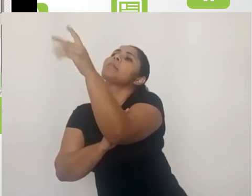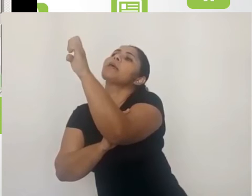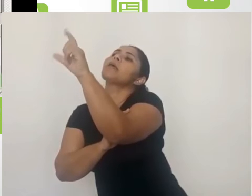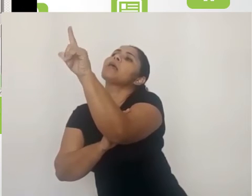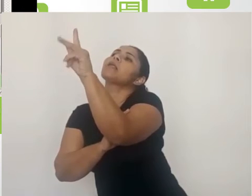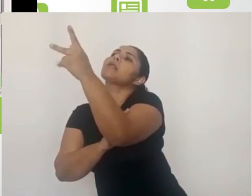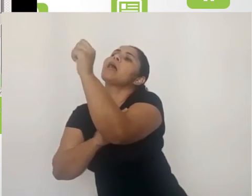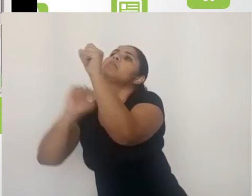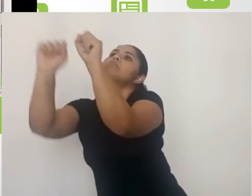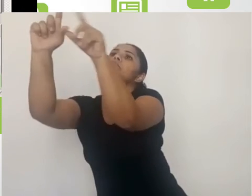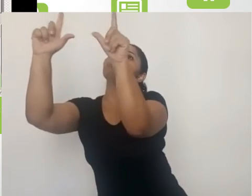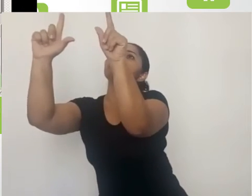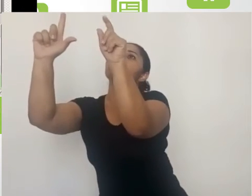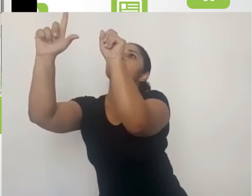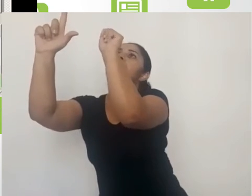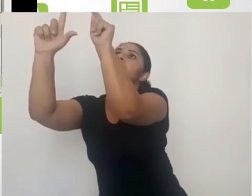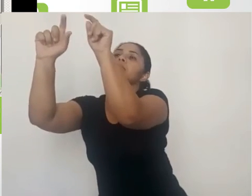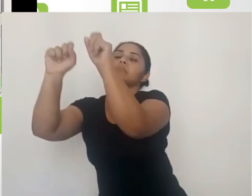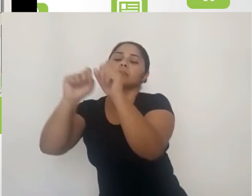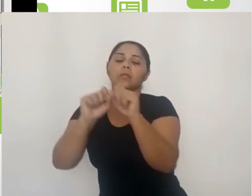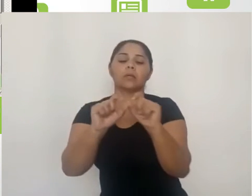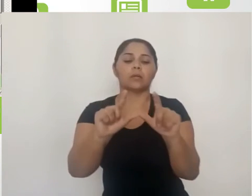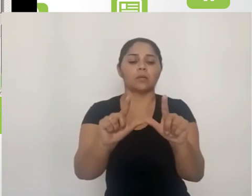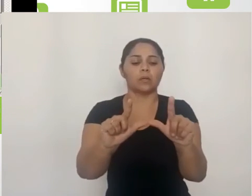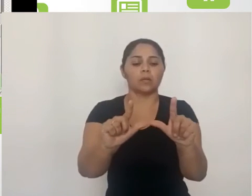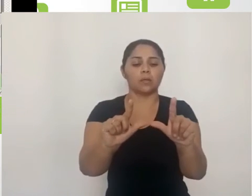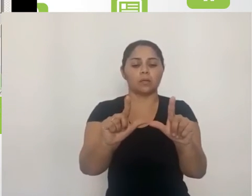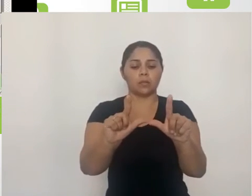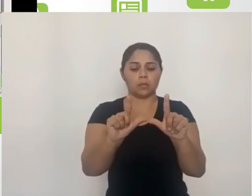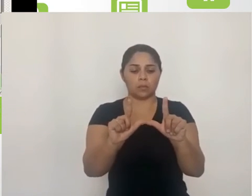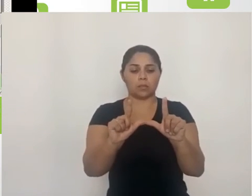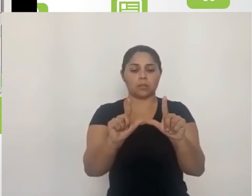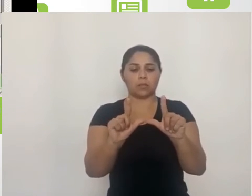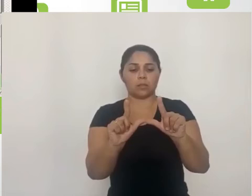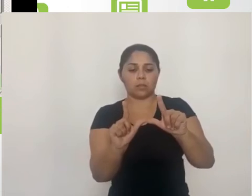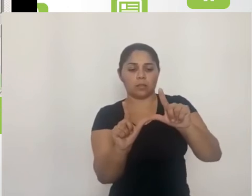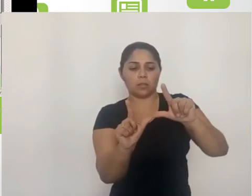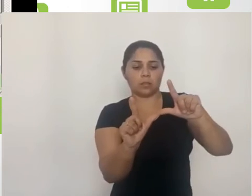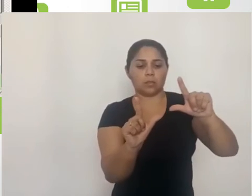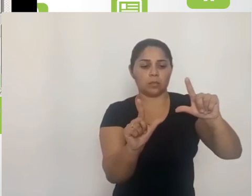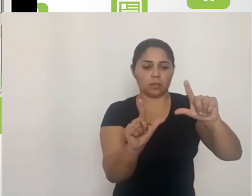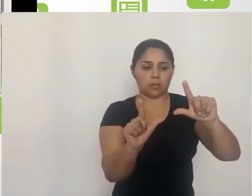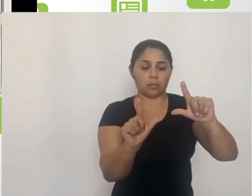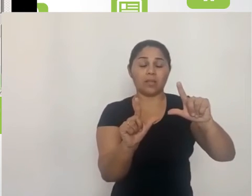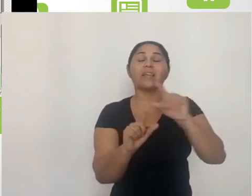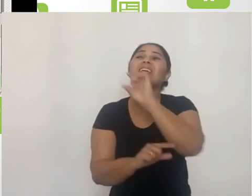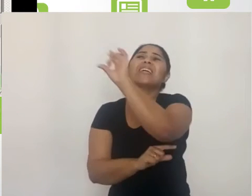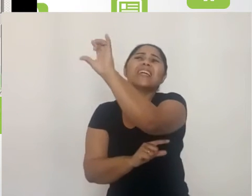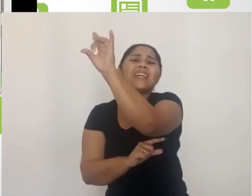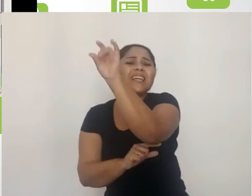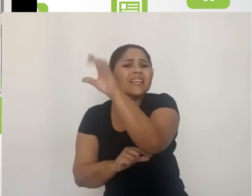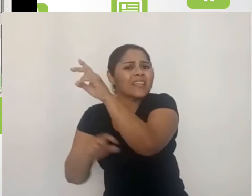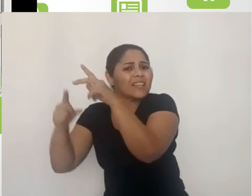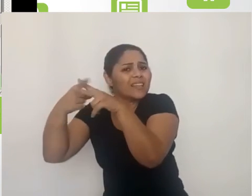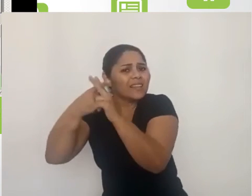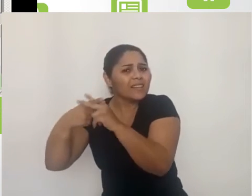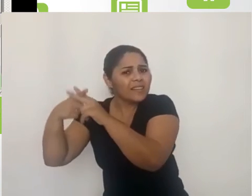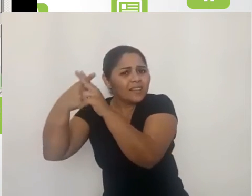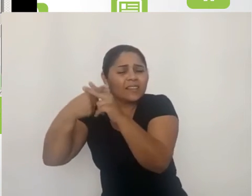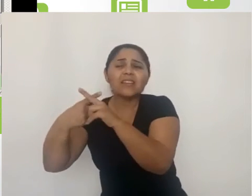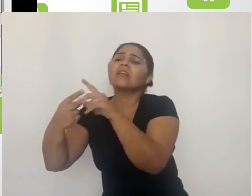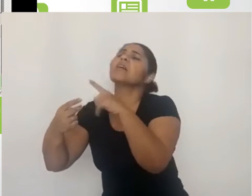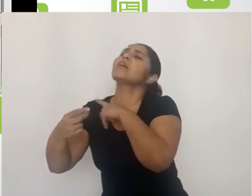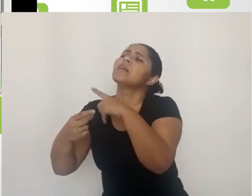e arrasto. Ah, ele faz a inversão do meu objeto. Para cada ferramenta